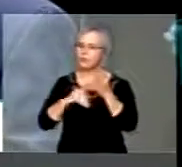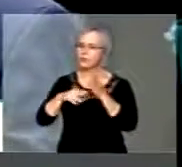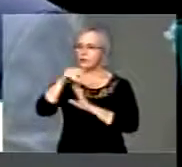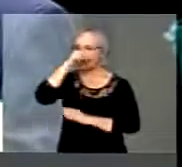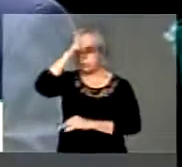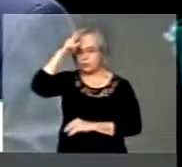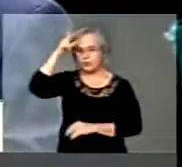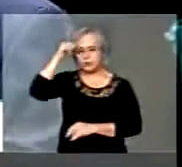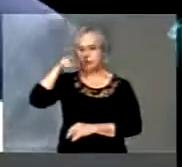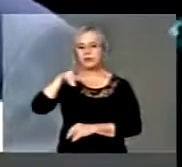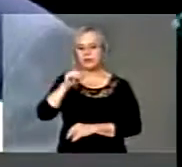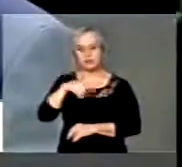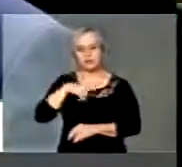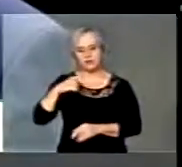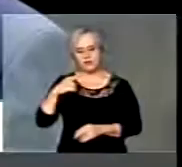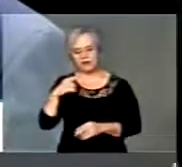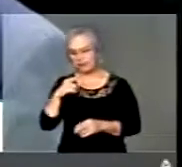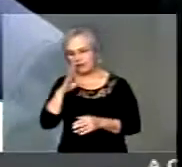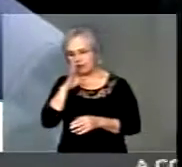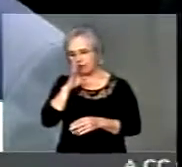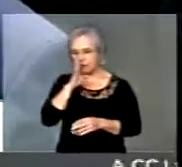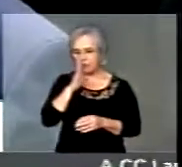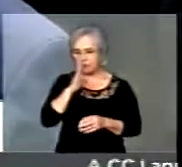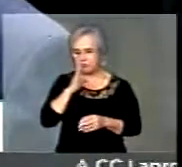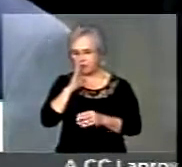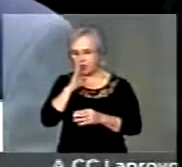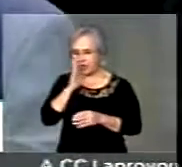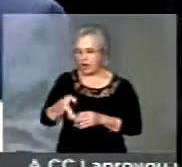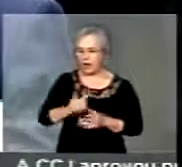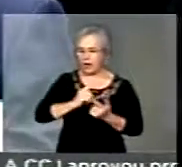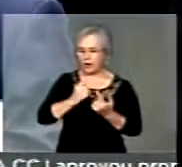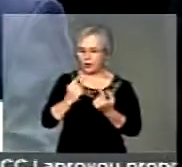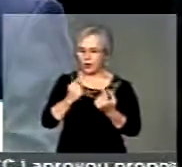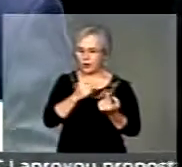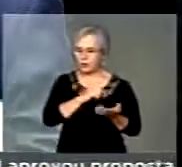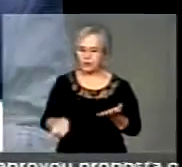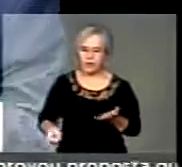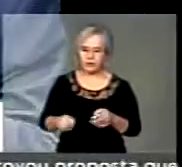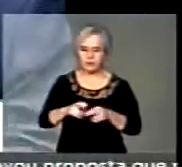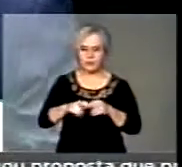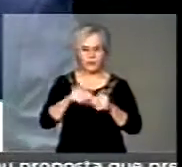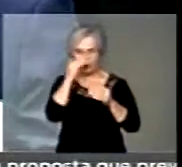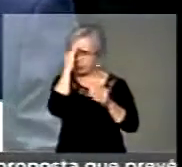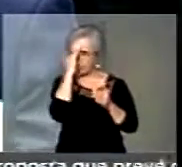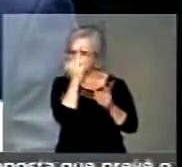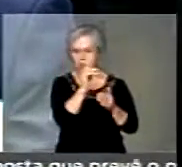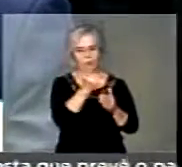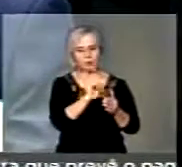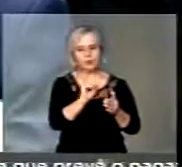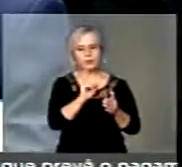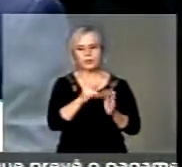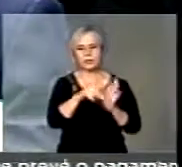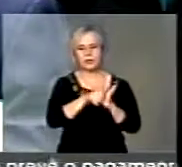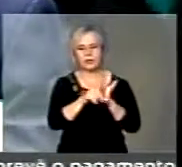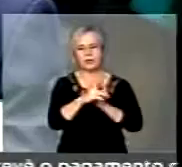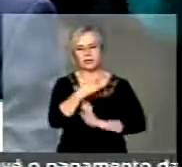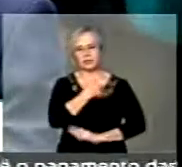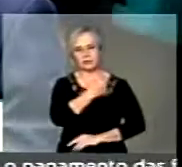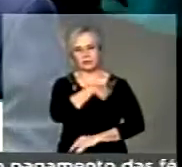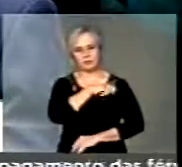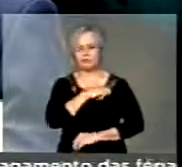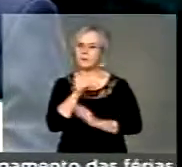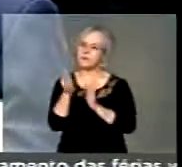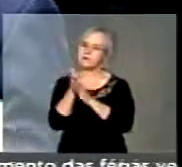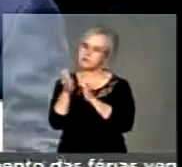prefeitos serão apontados por descumprir a lei de responsabilidade fiscal número 101. Então, mais uma vez, parabéns pelo seu trabalho. O senhor